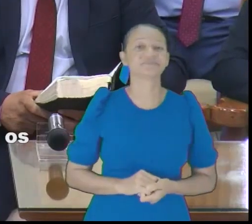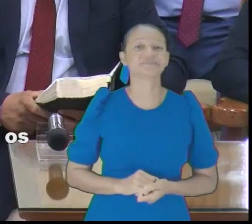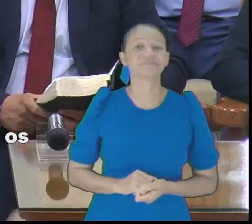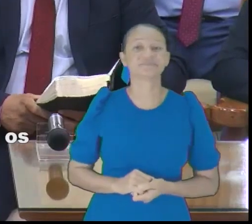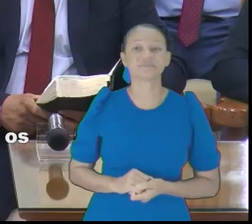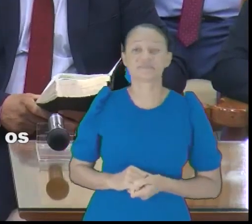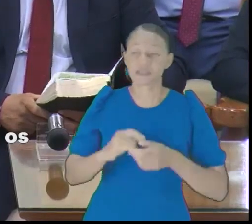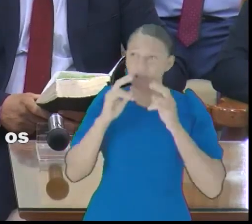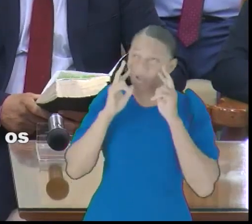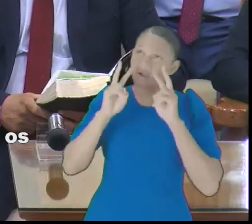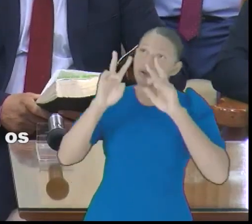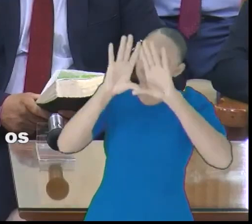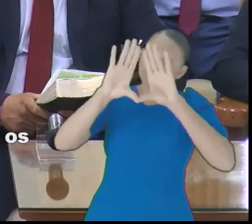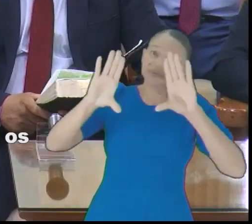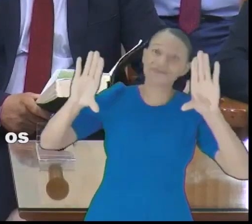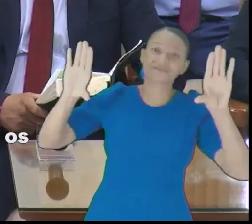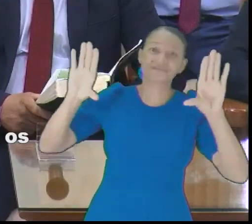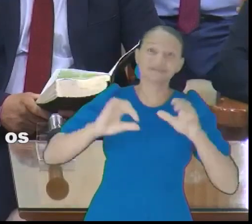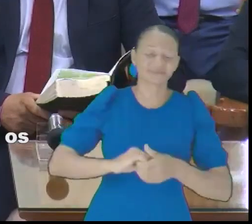Olha para cima.